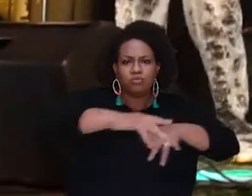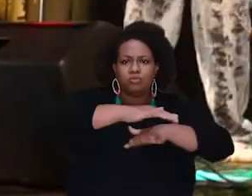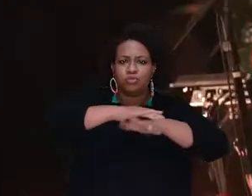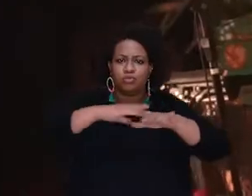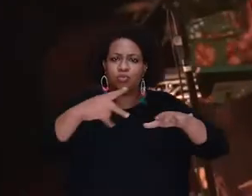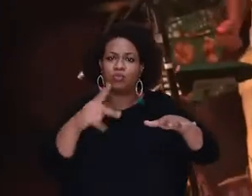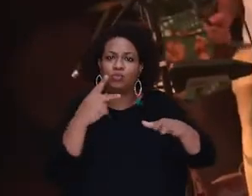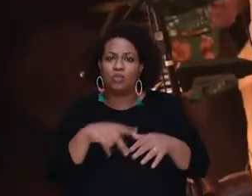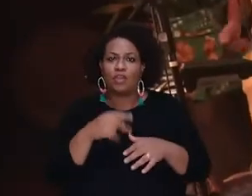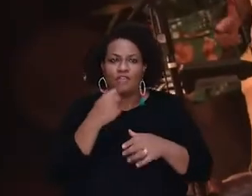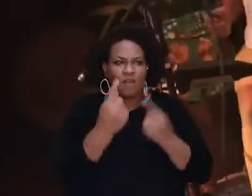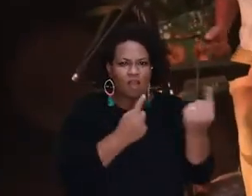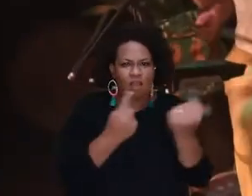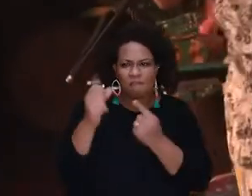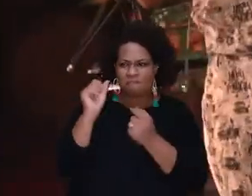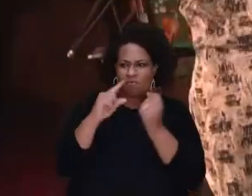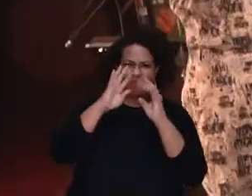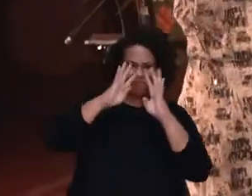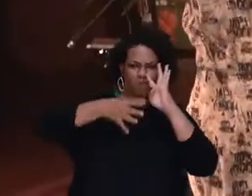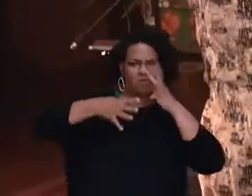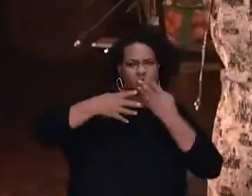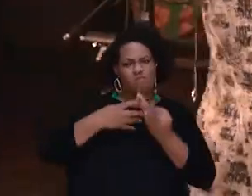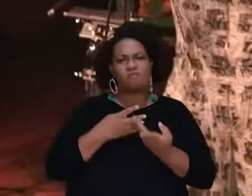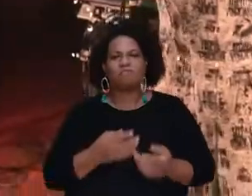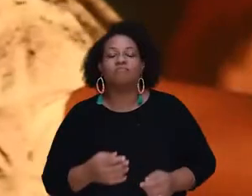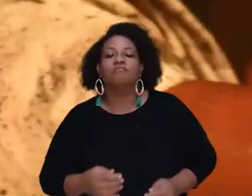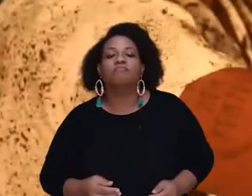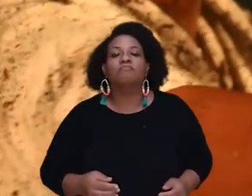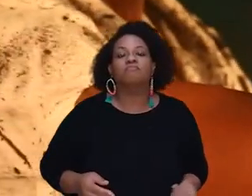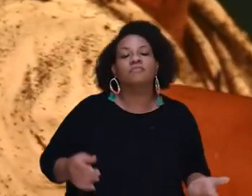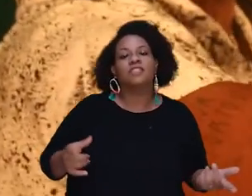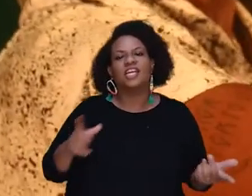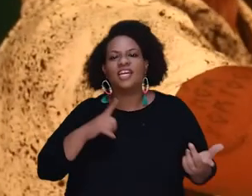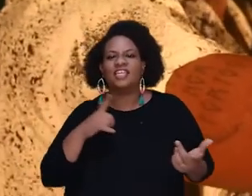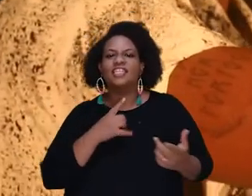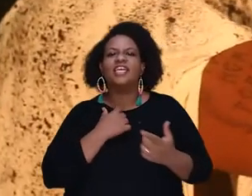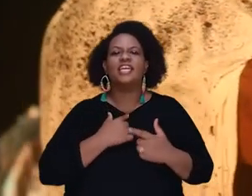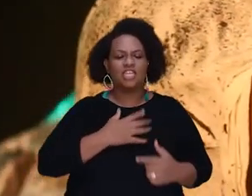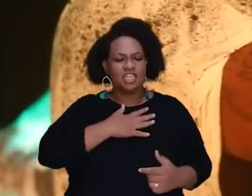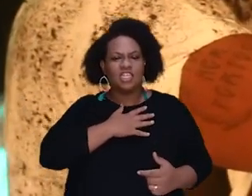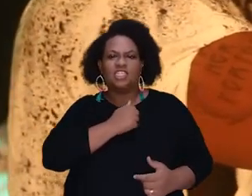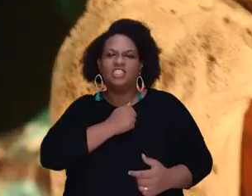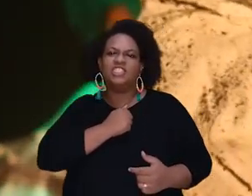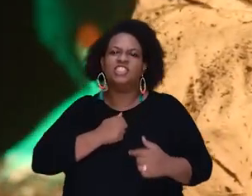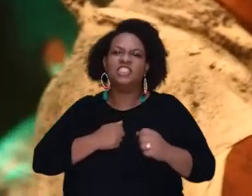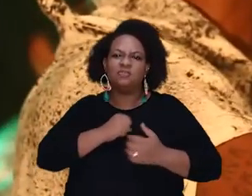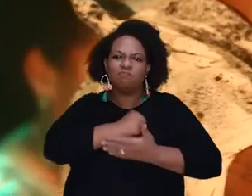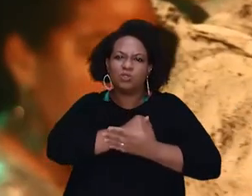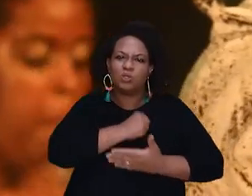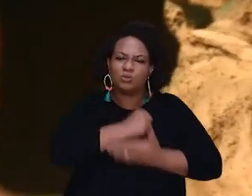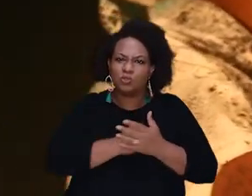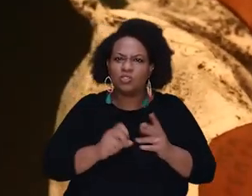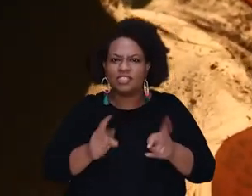boca, eu vou pingar em quem até já me cuspiu, viu? A estiga que sai do meu peito vai existir enquanto ele